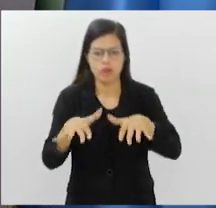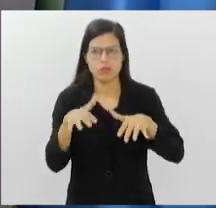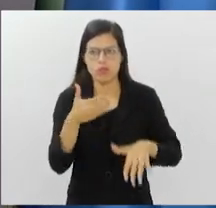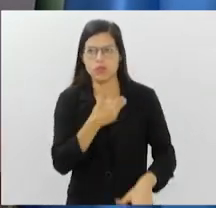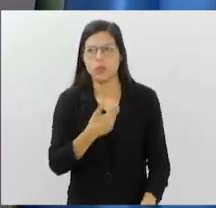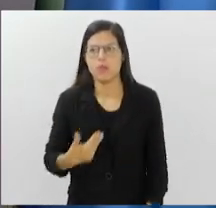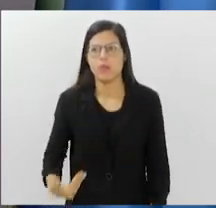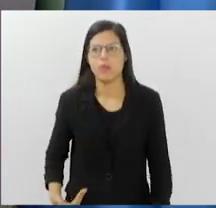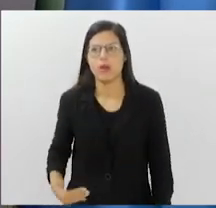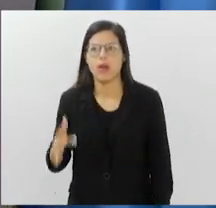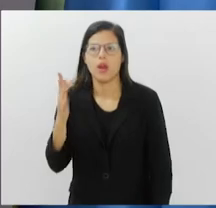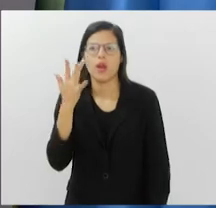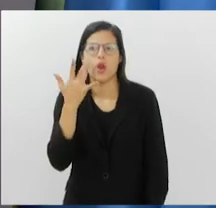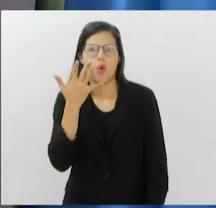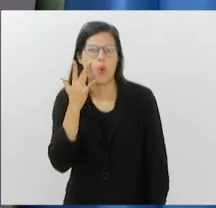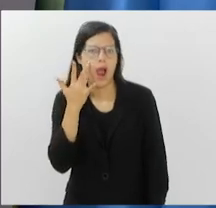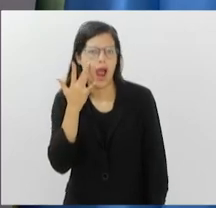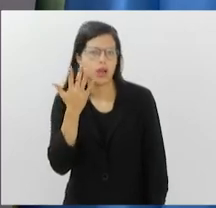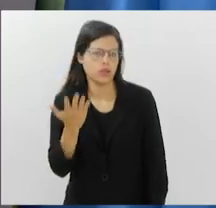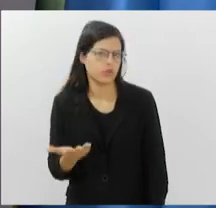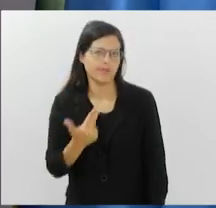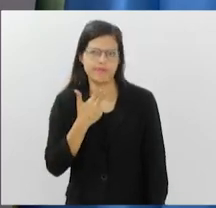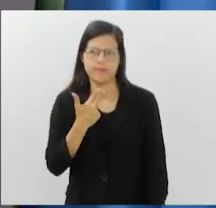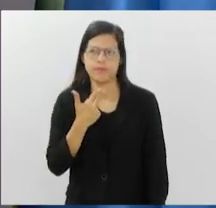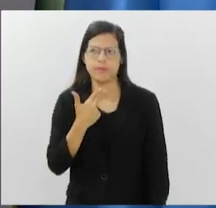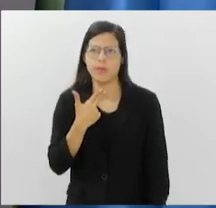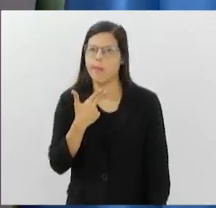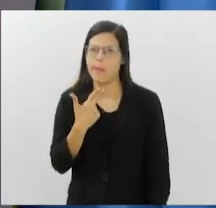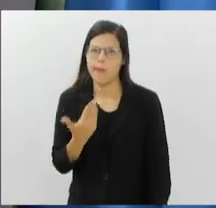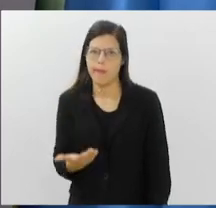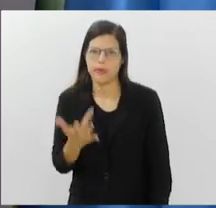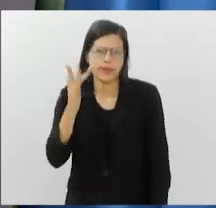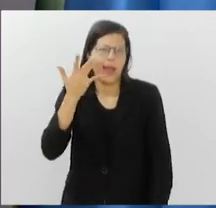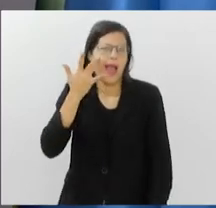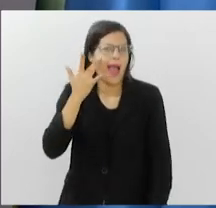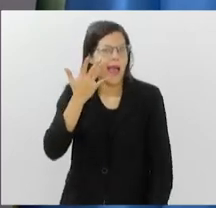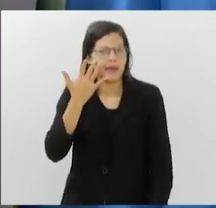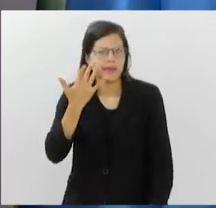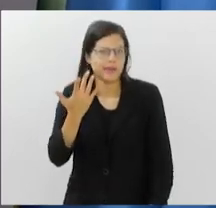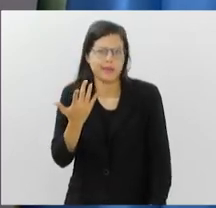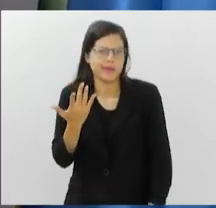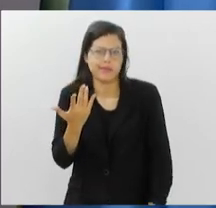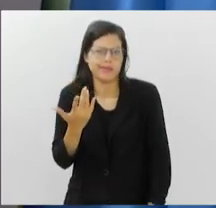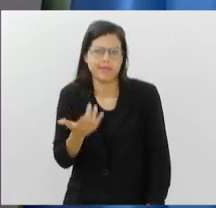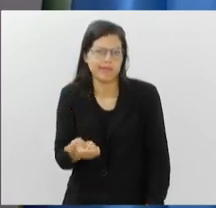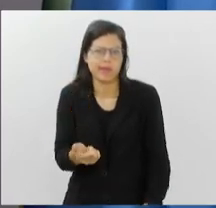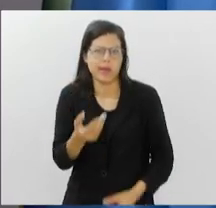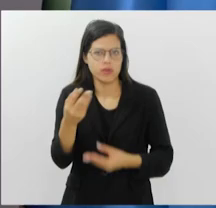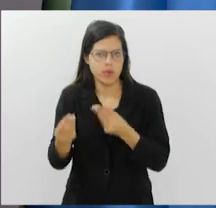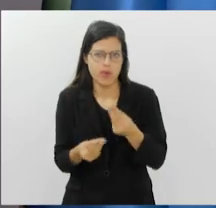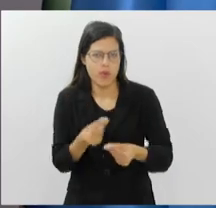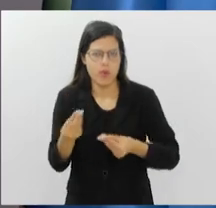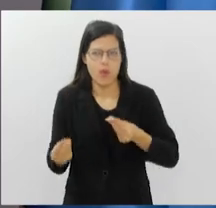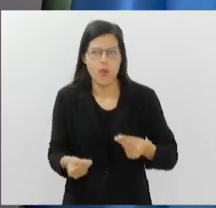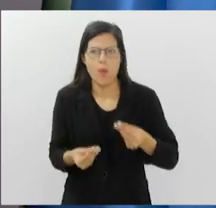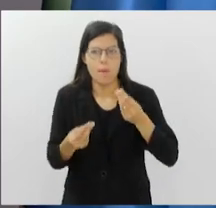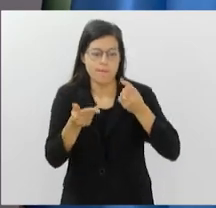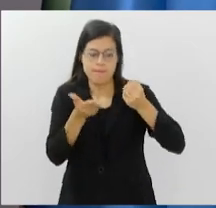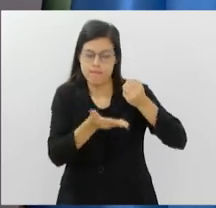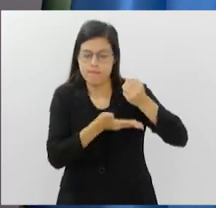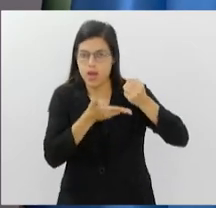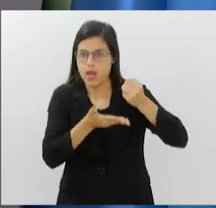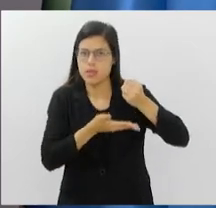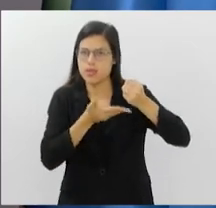eu acho sobre determinado assunto. O achismo não vigora. Não tem como você embasar